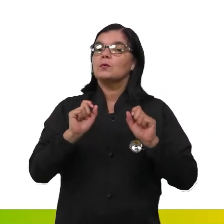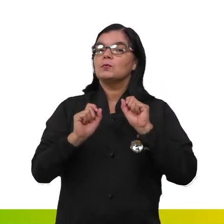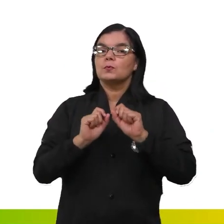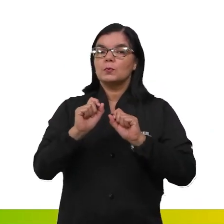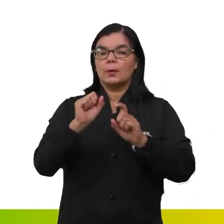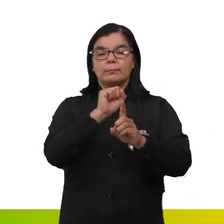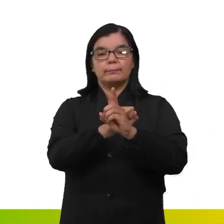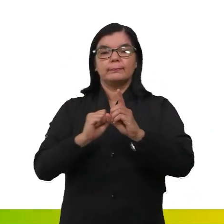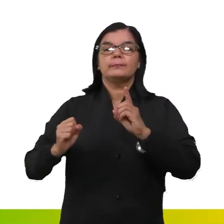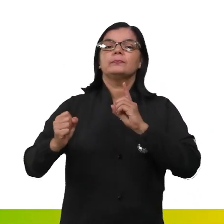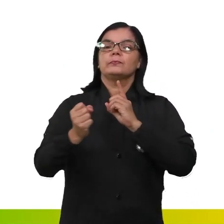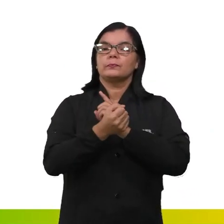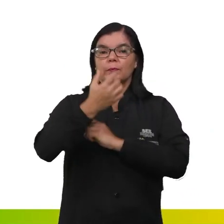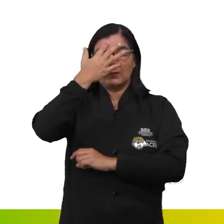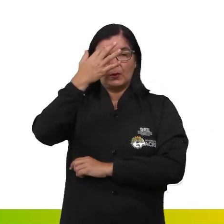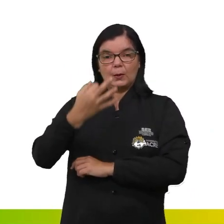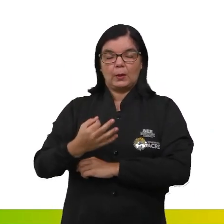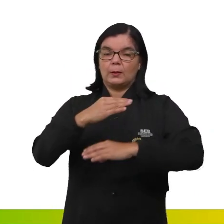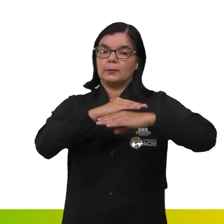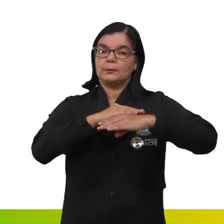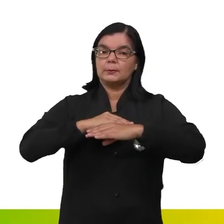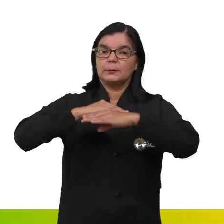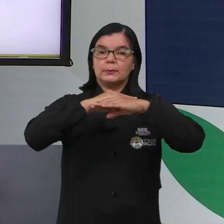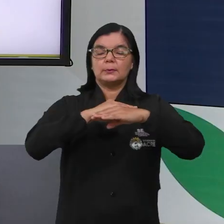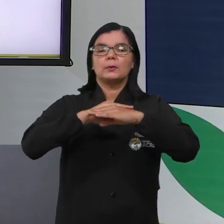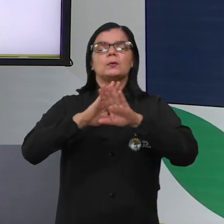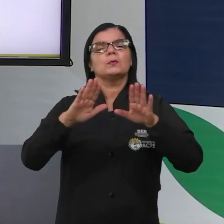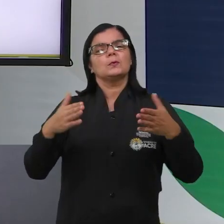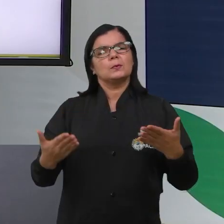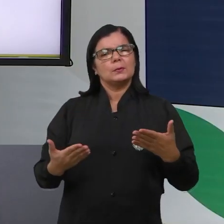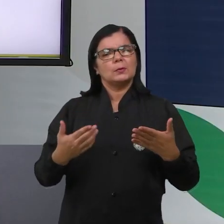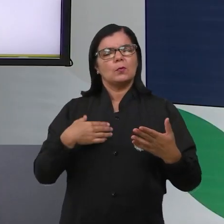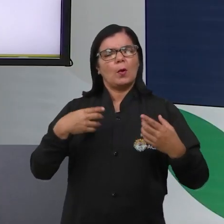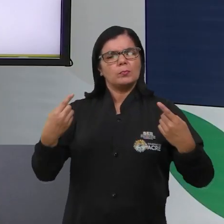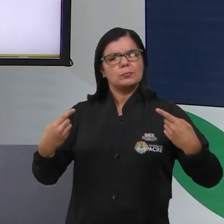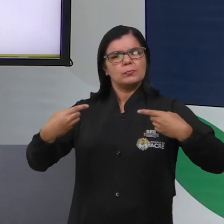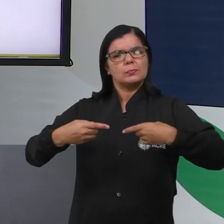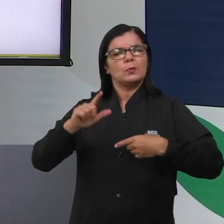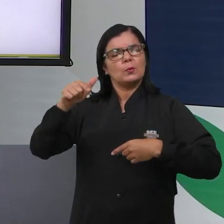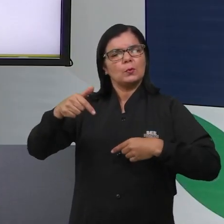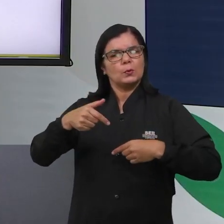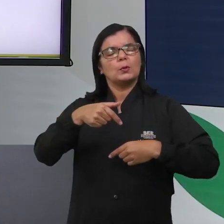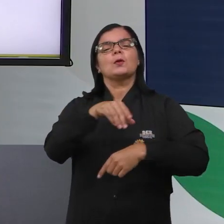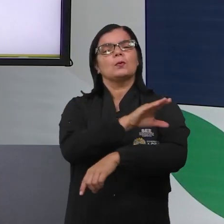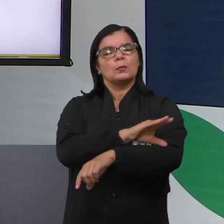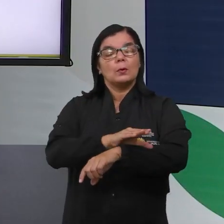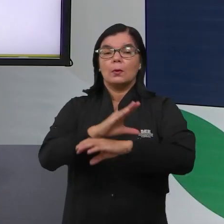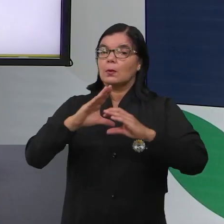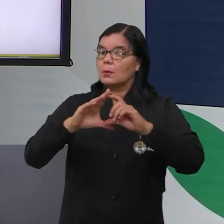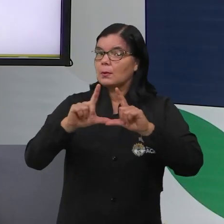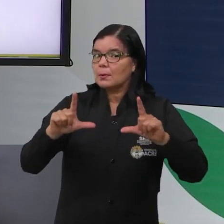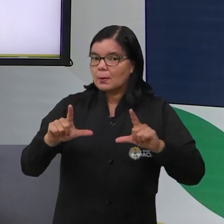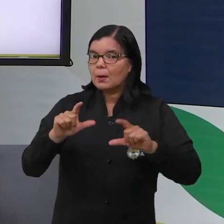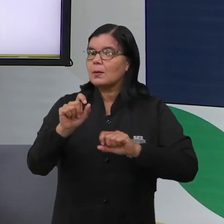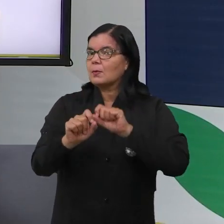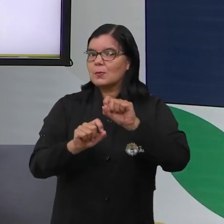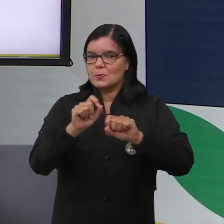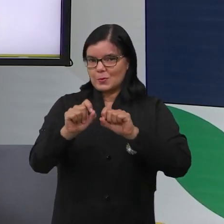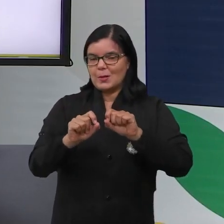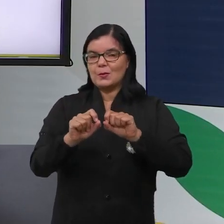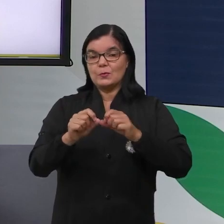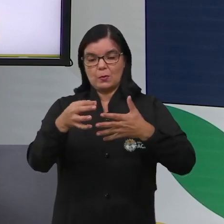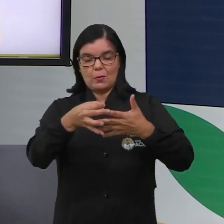uma sociedade mais justa e igualitária. Então, quando eu me defronto com outra cultura, logicamente eu quero levar os